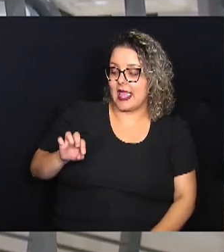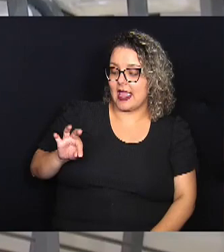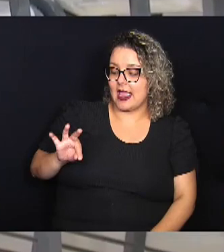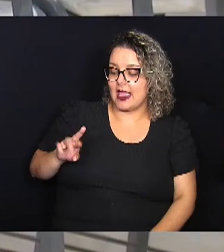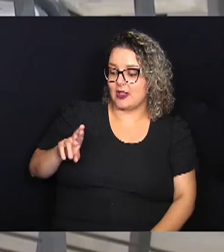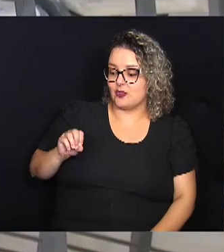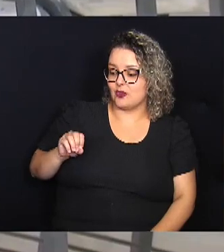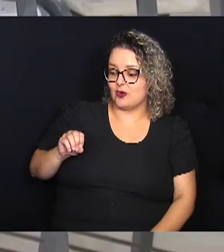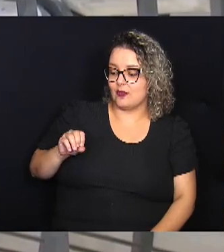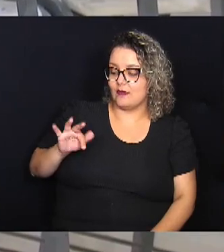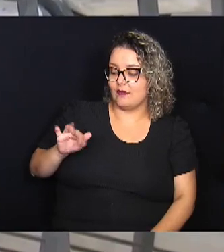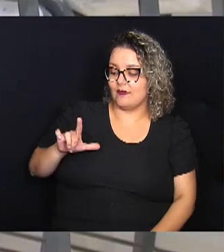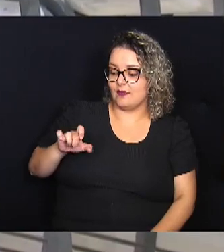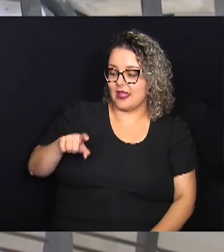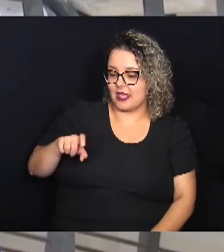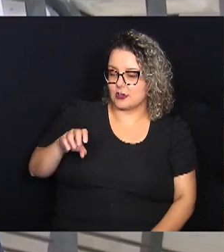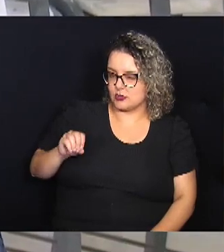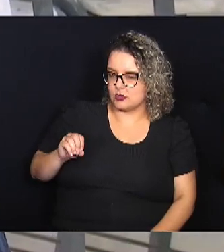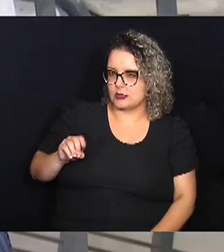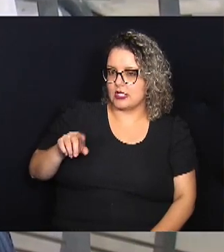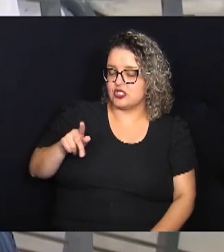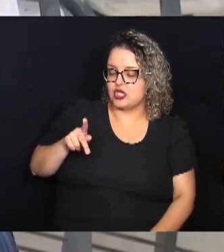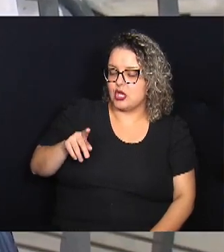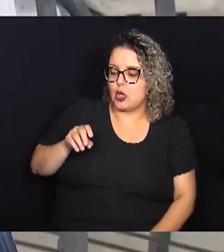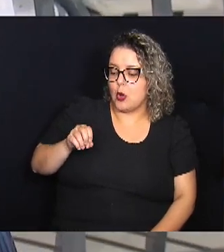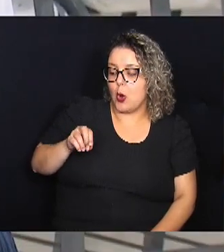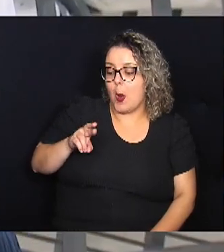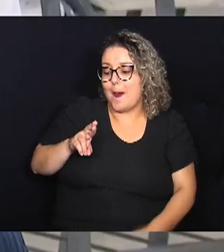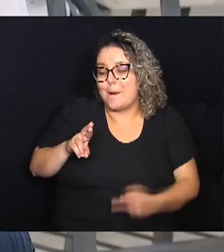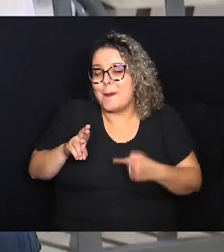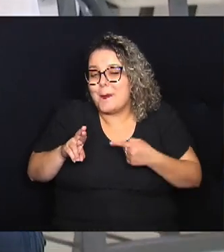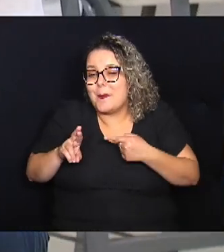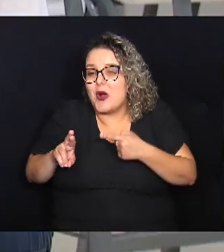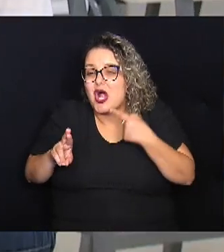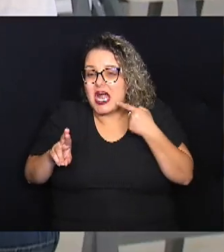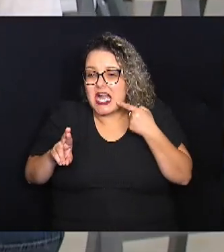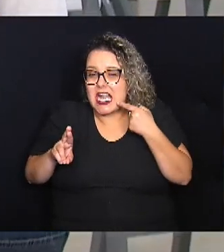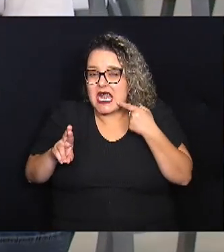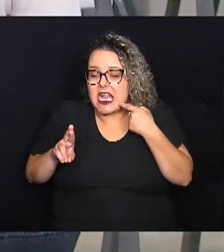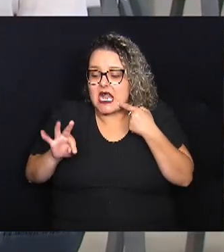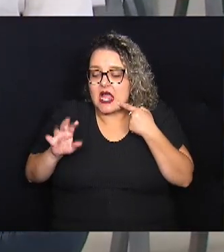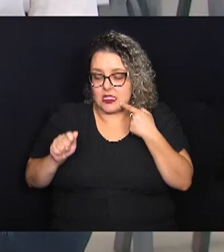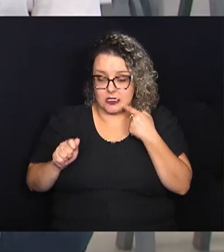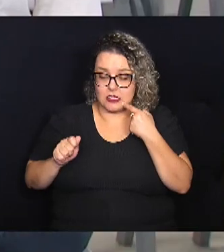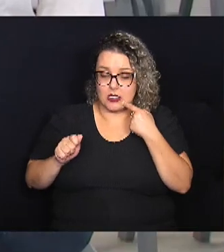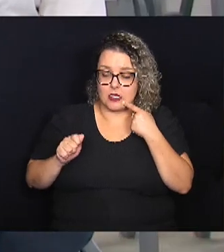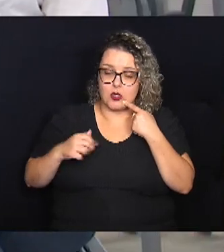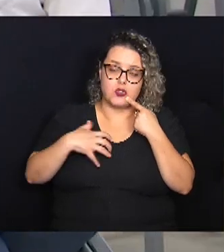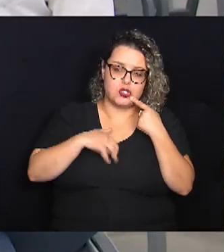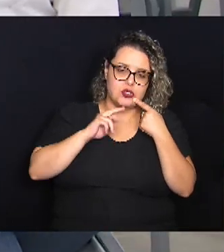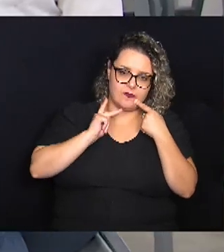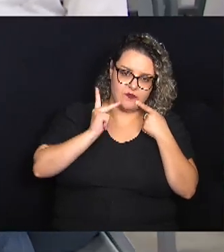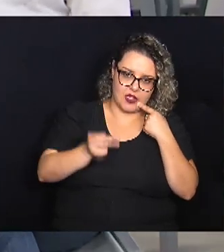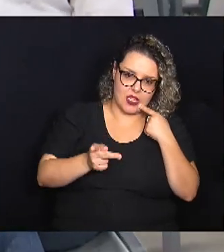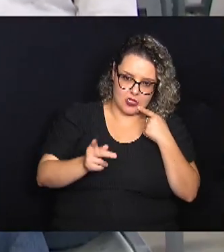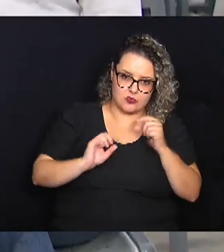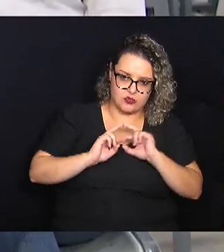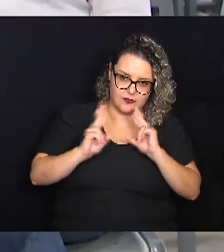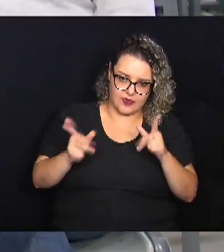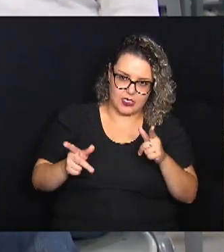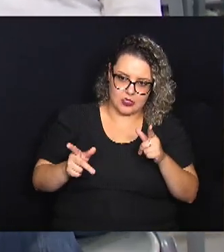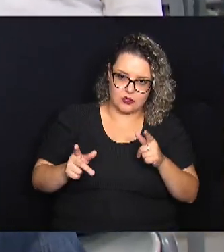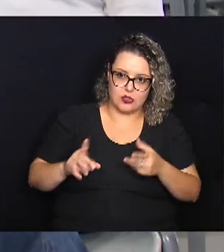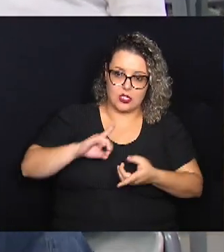porta, né, por exemplo, um traço do português falado que caracteriza o dialeto, o chamado